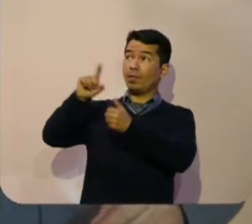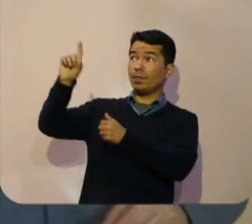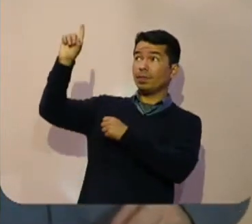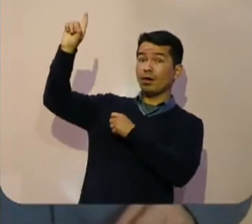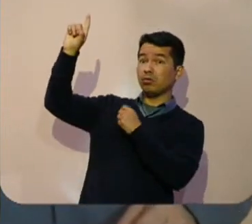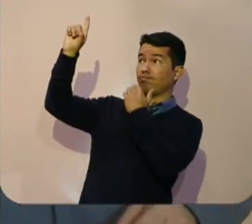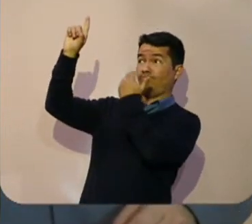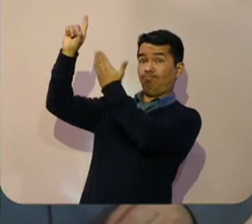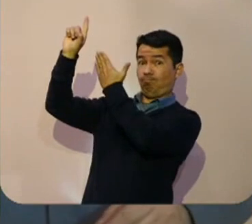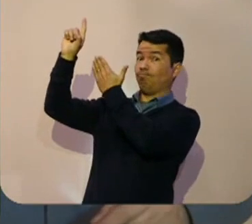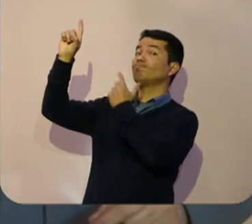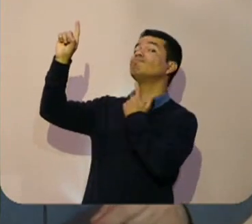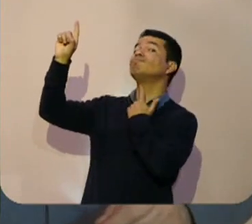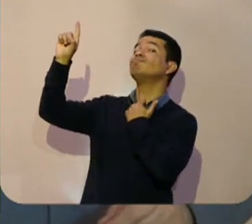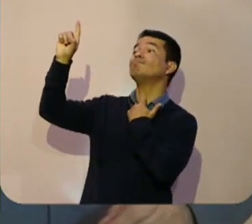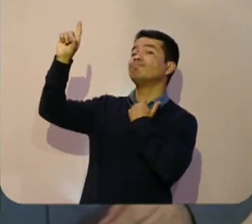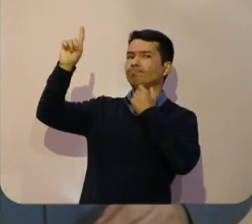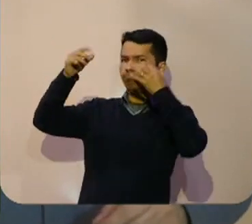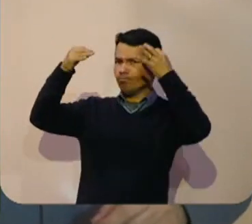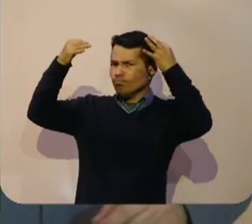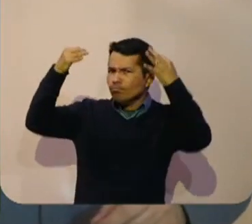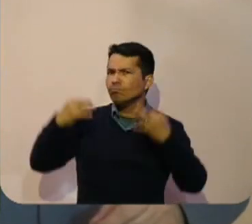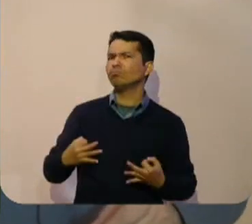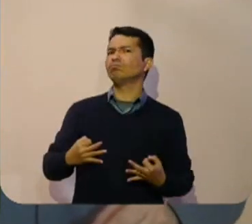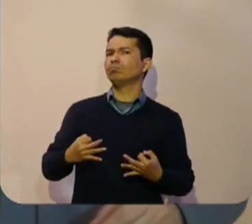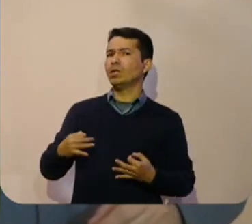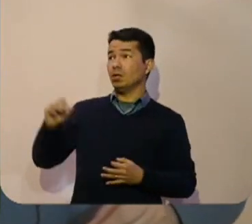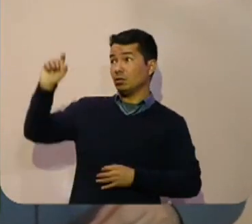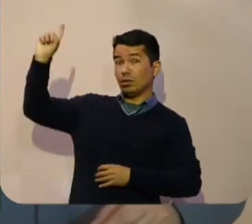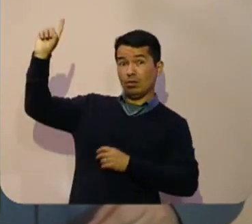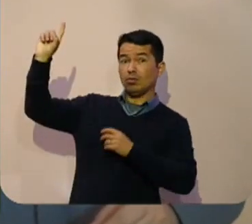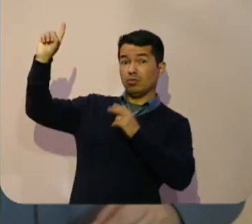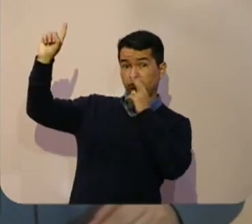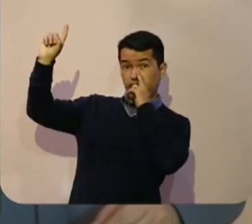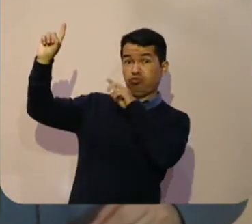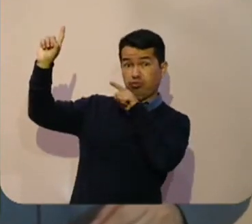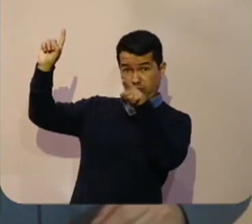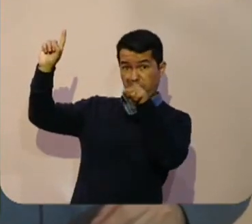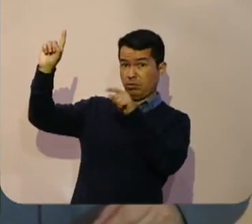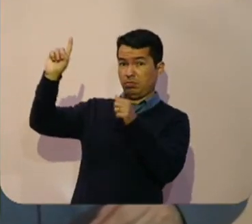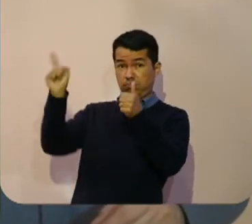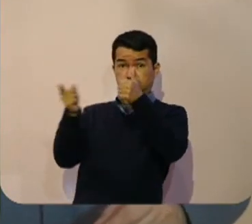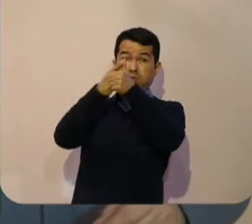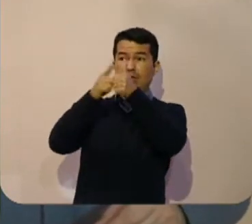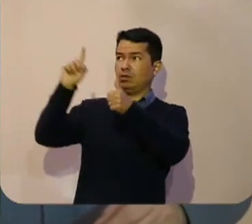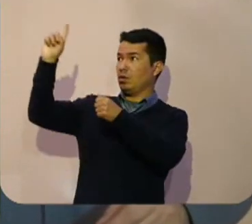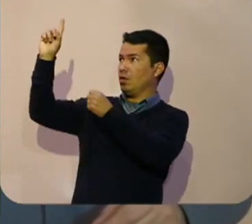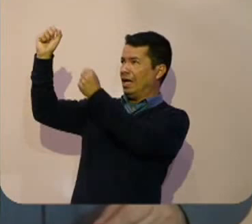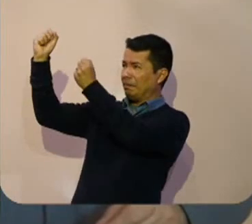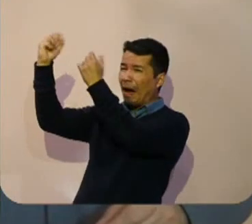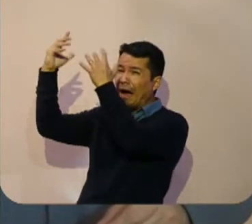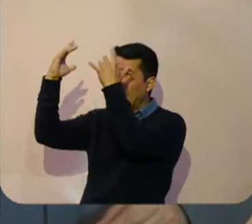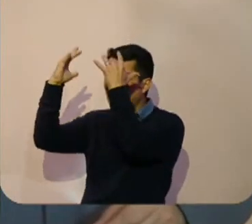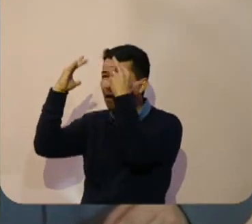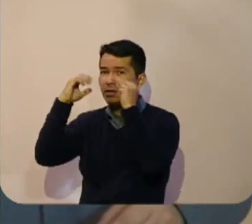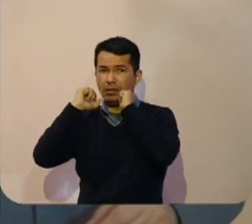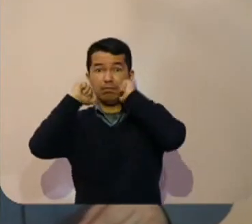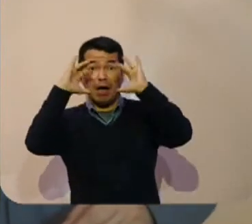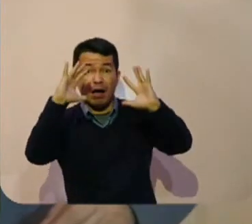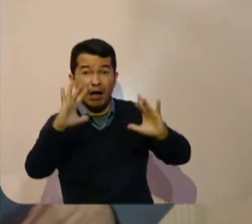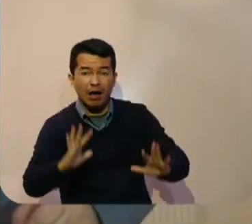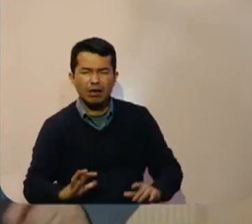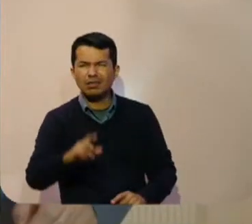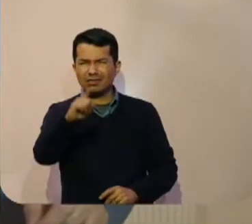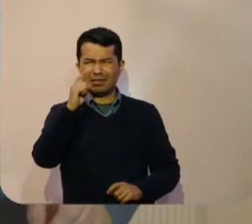e aquilo que Deus quer, e Ele lhes dará todas essas coisas. Por isso, não fiquem preocupados com o dia